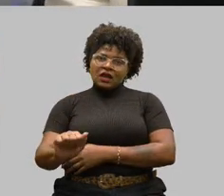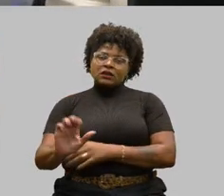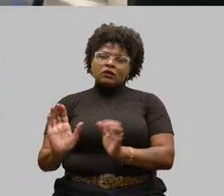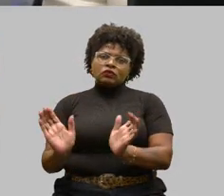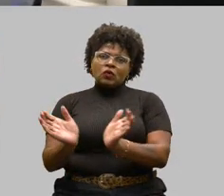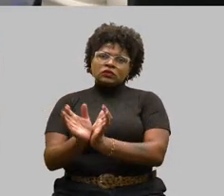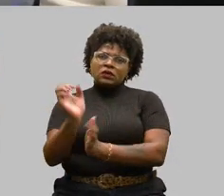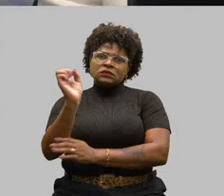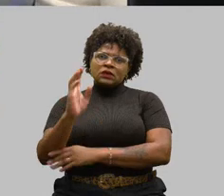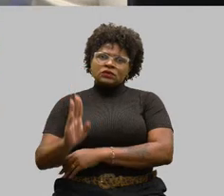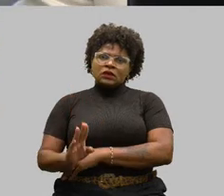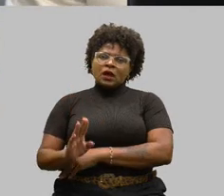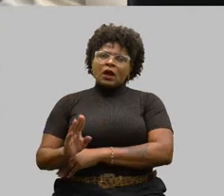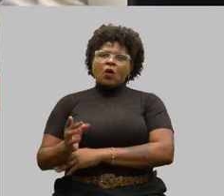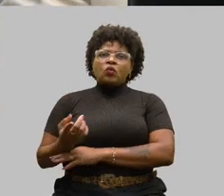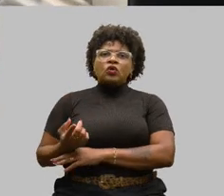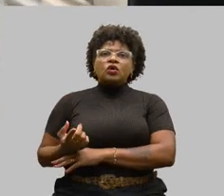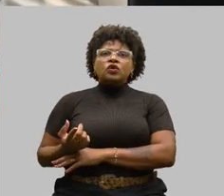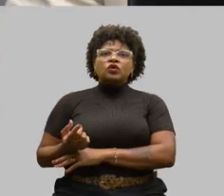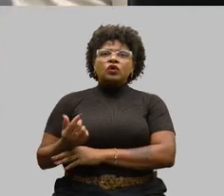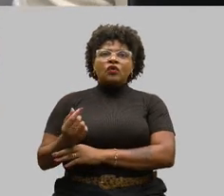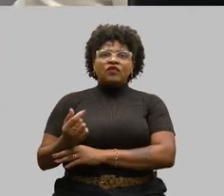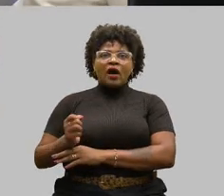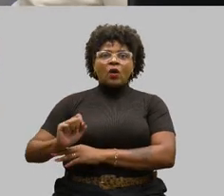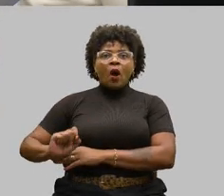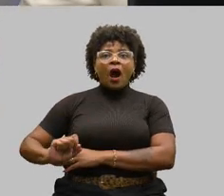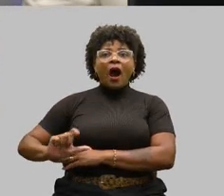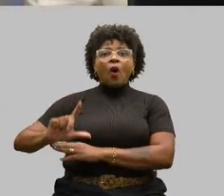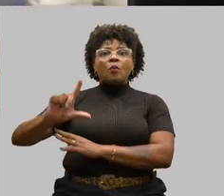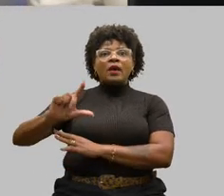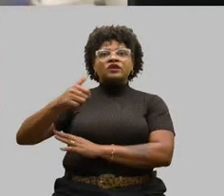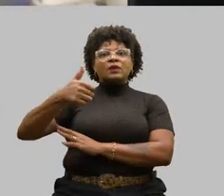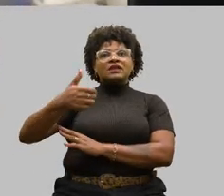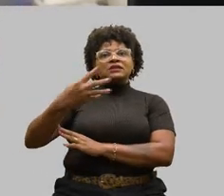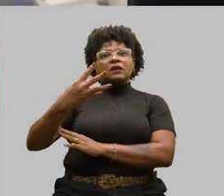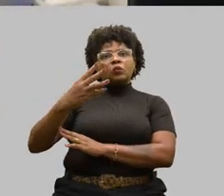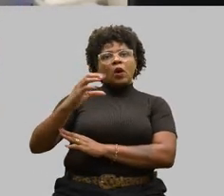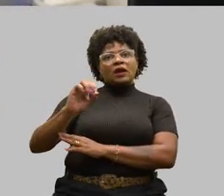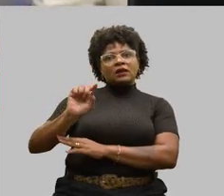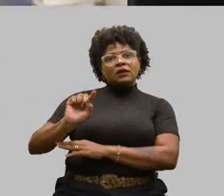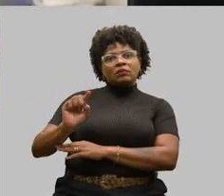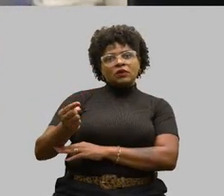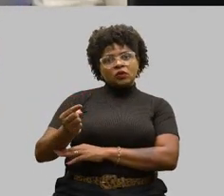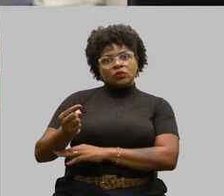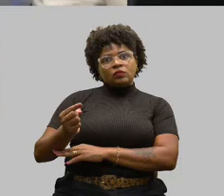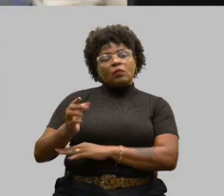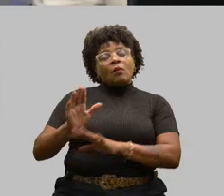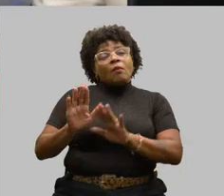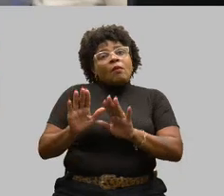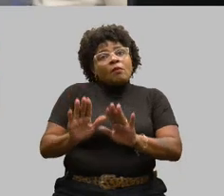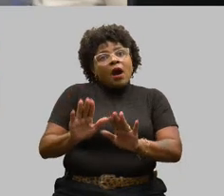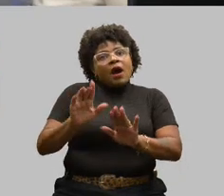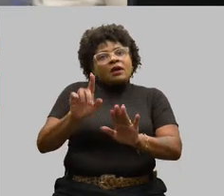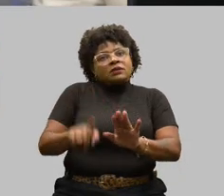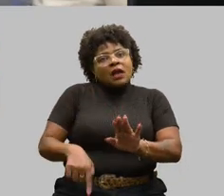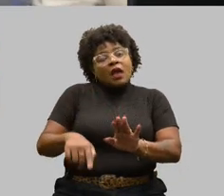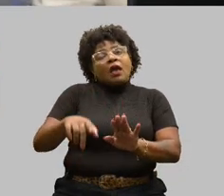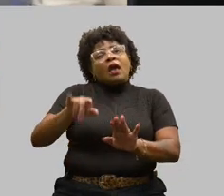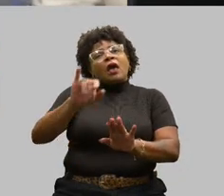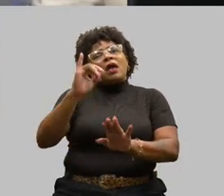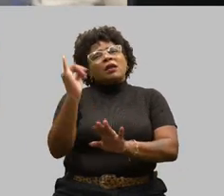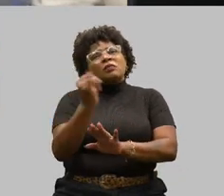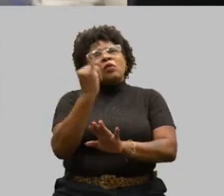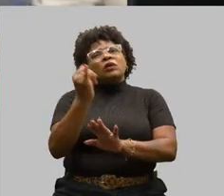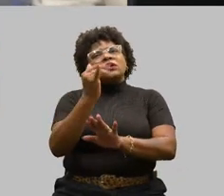esse valor aumente para 140 mil só que é importante informar a